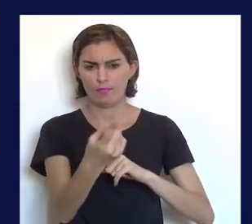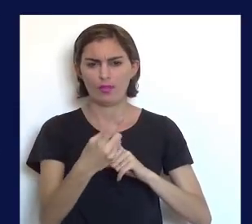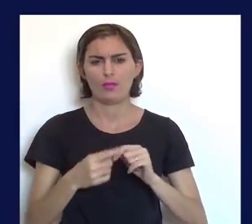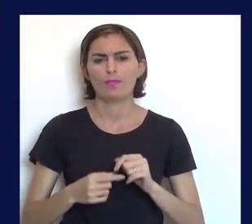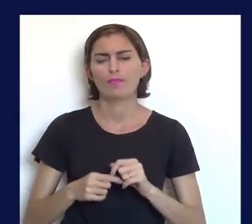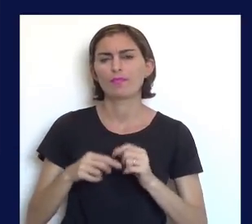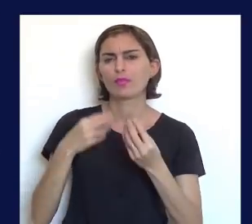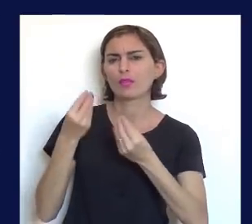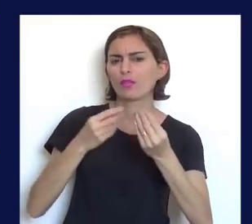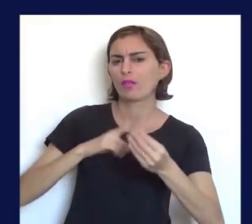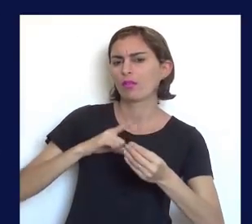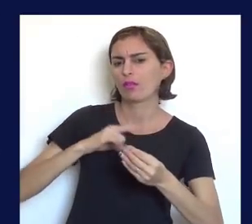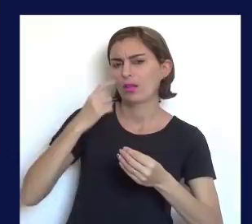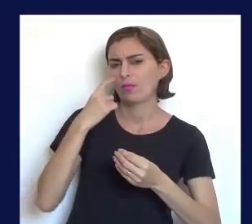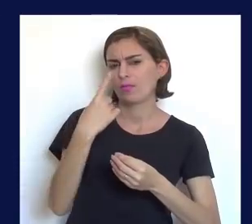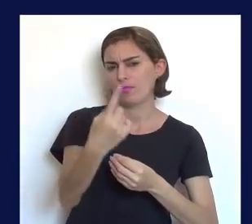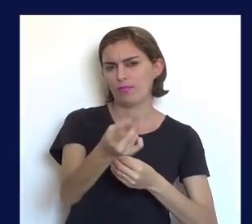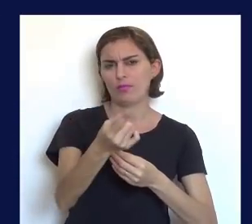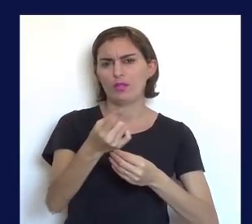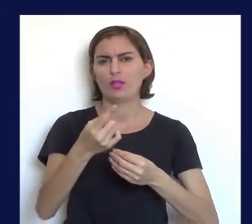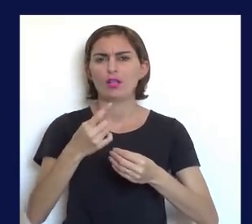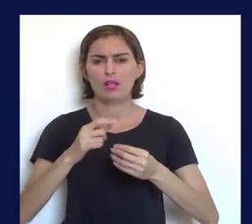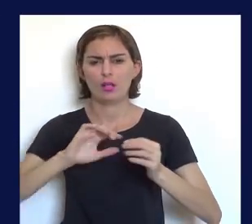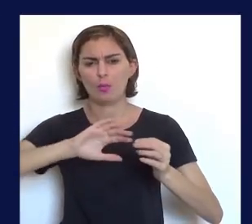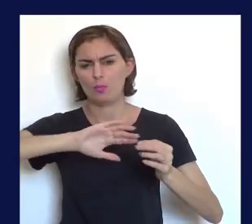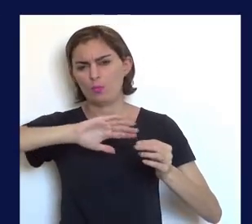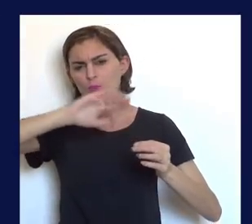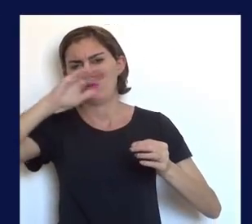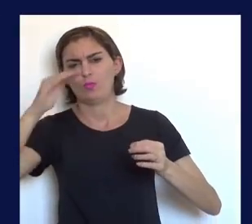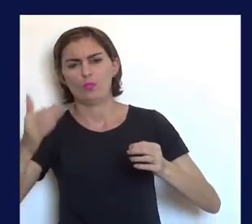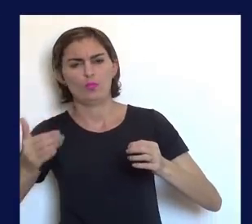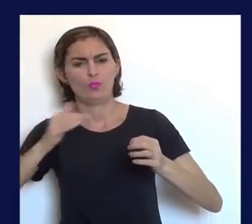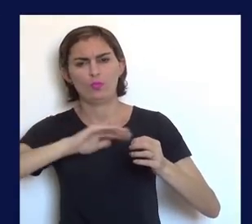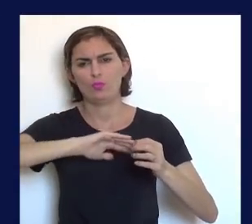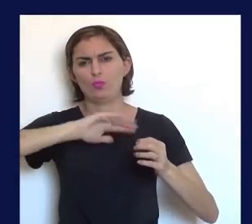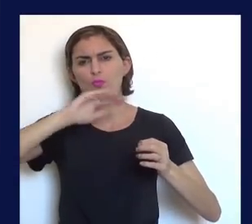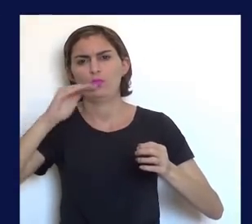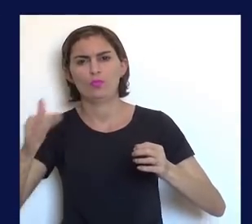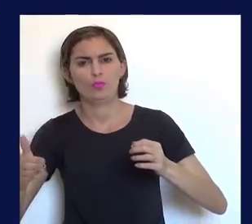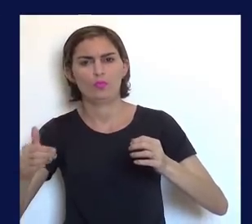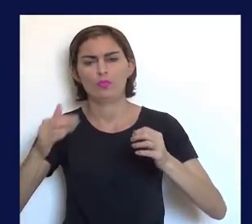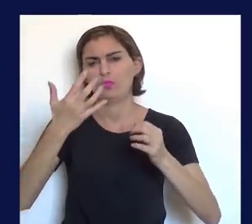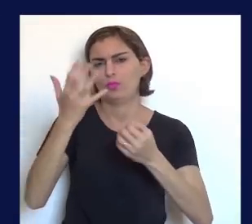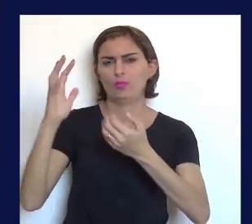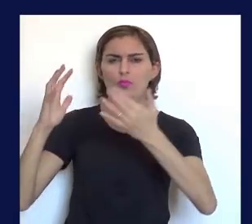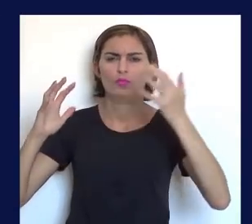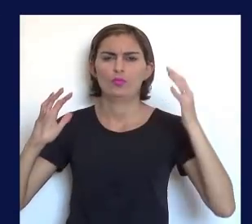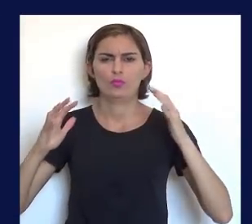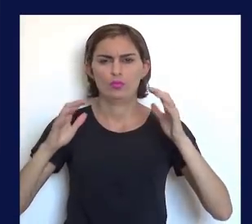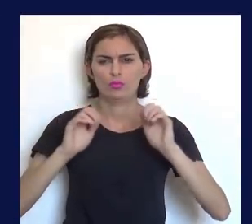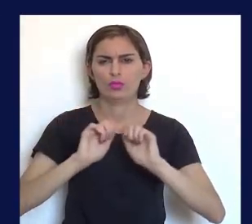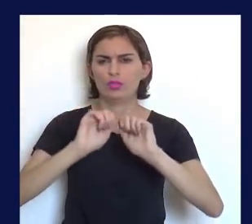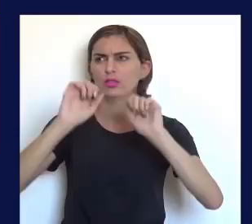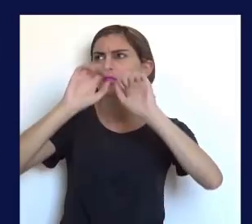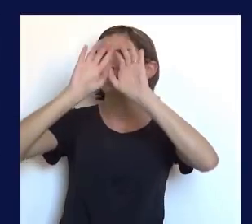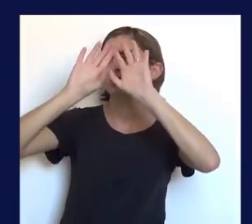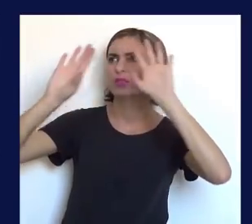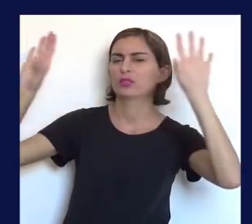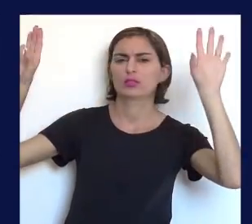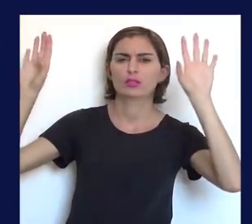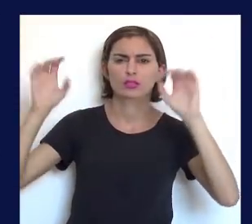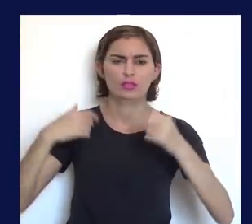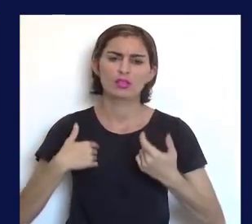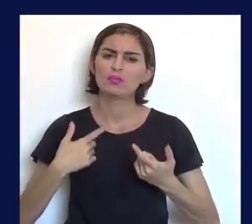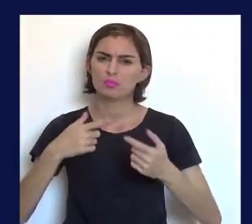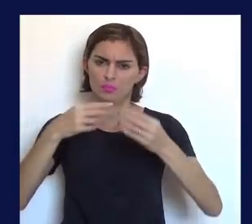esquerdo nós temos grandes montanhas de pneus no meio ambiente, a céu aberto. Isso é